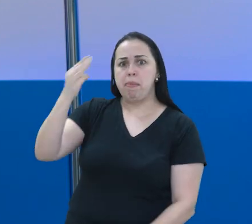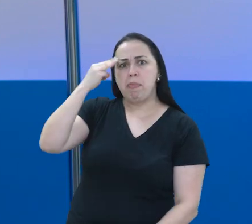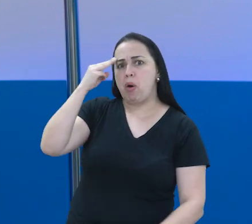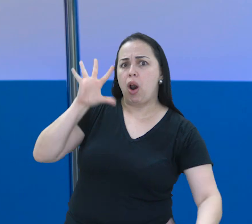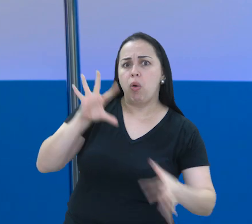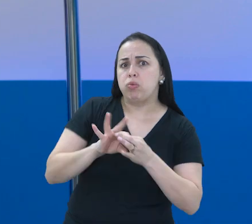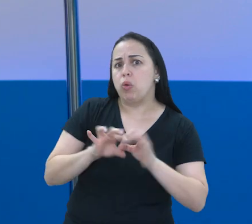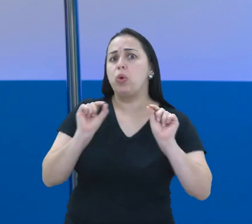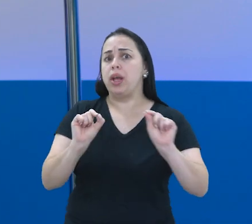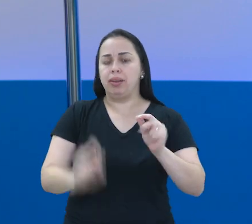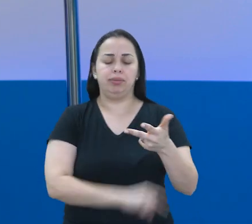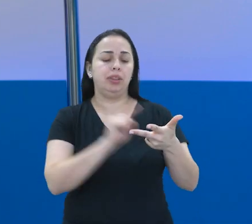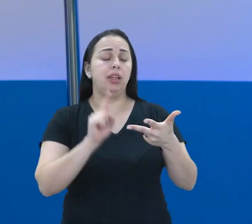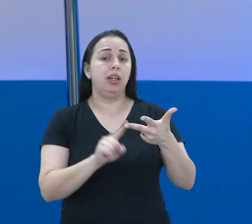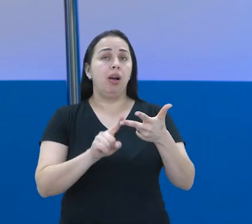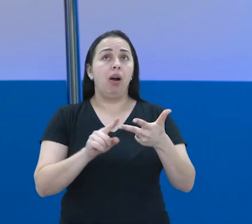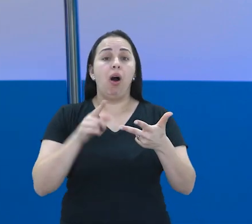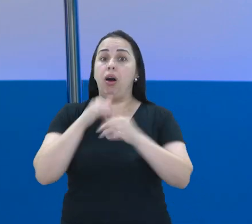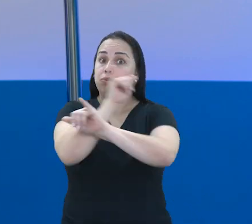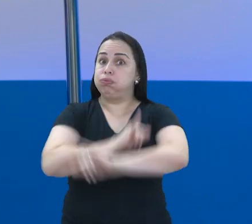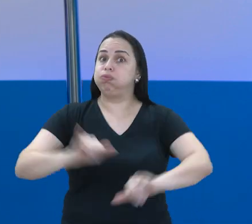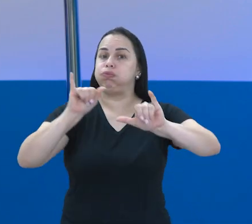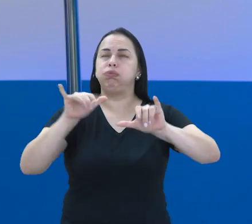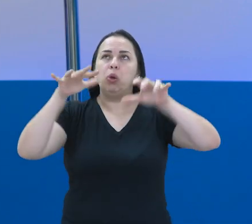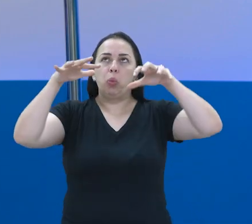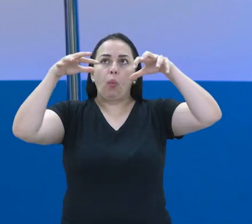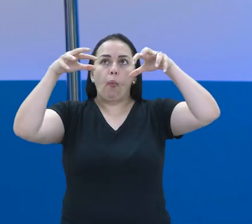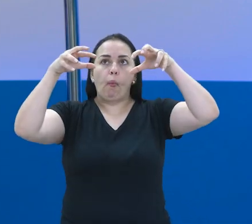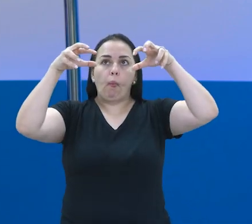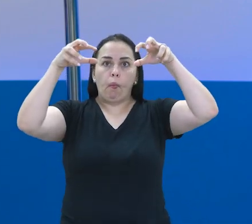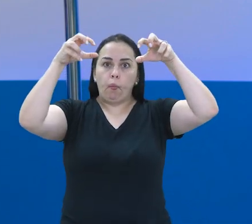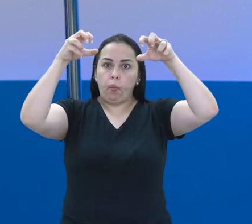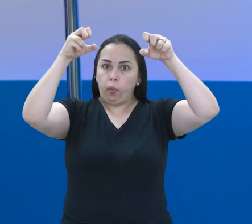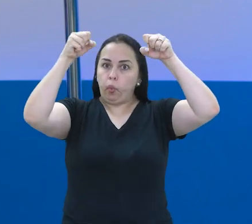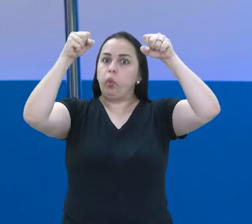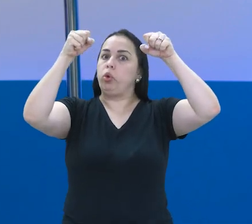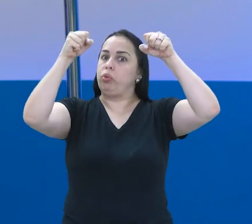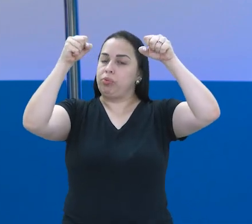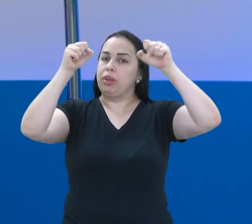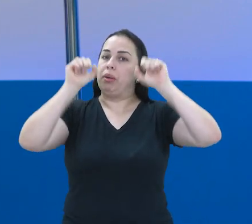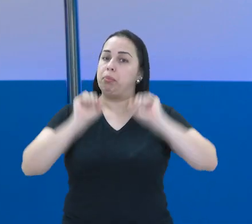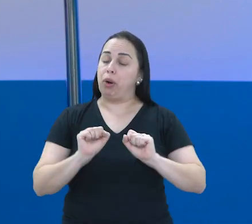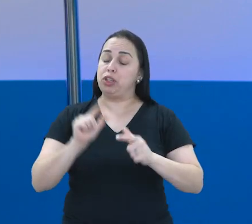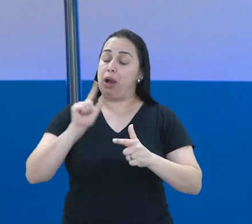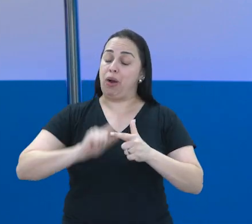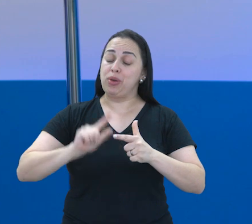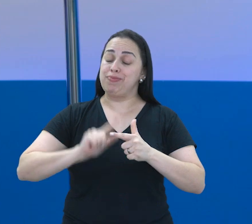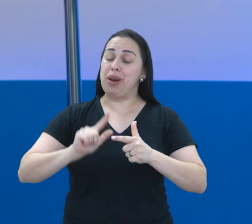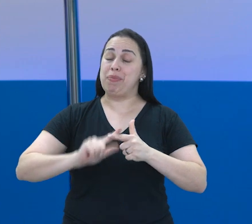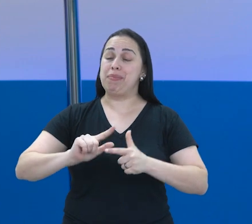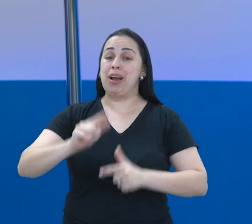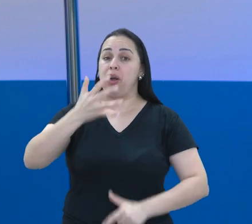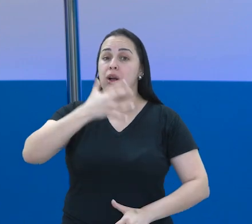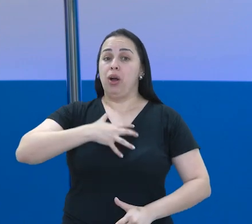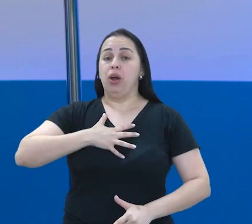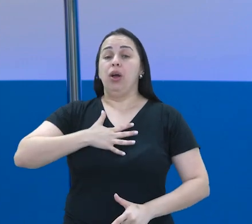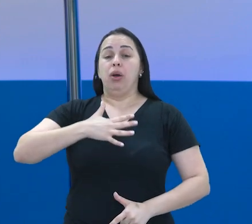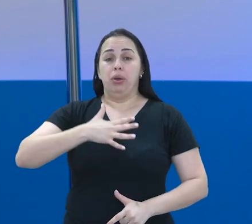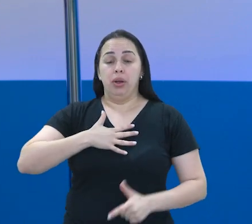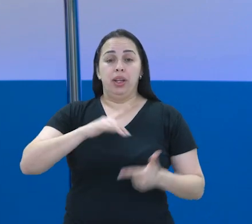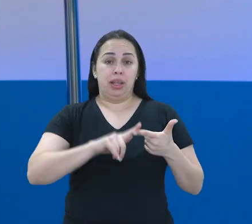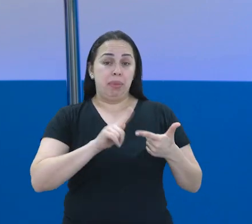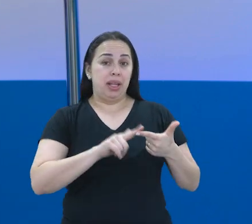emocionais e memória. Alerta de tempo seco. Baixa umidade relativa do ar pode favorecer doenças respiratórias